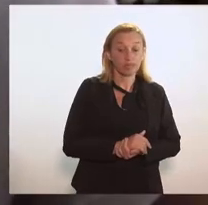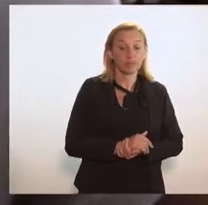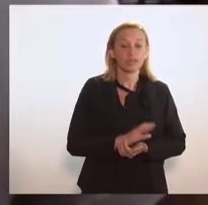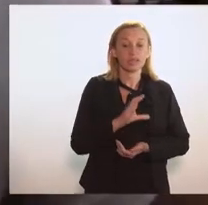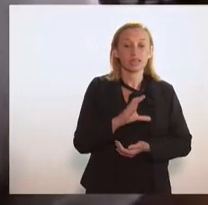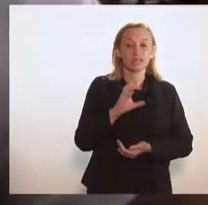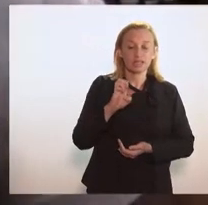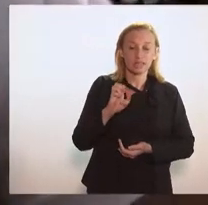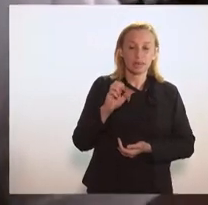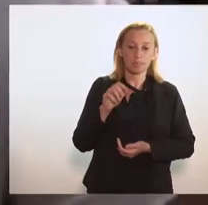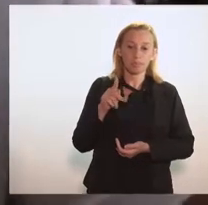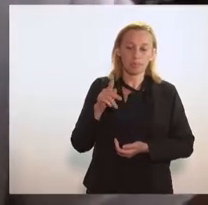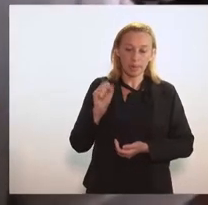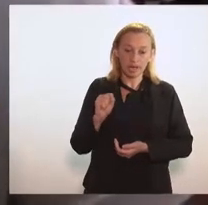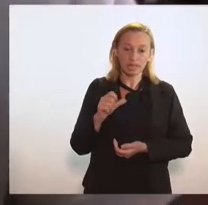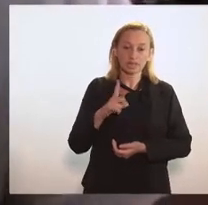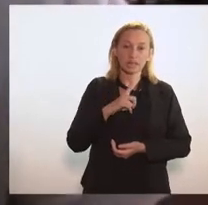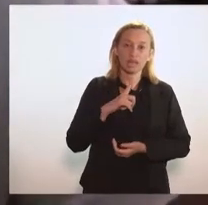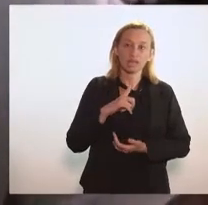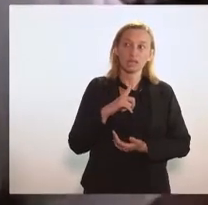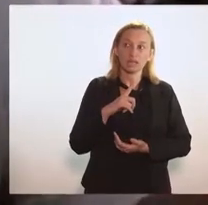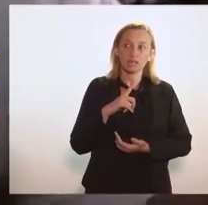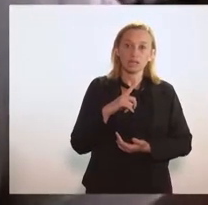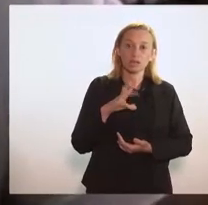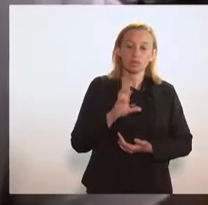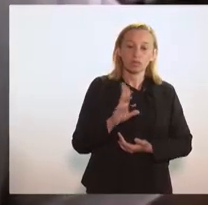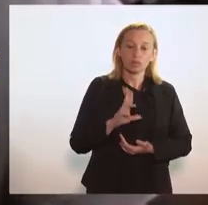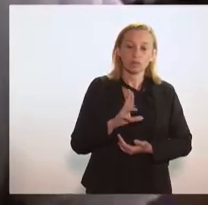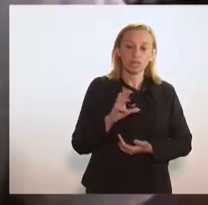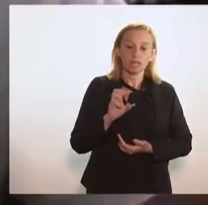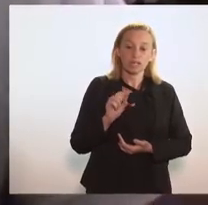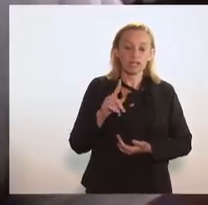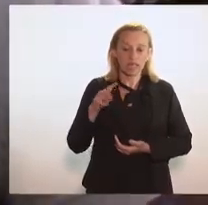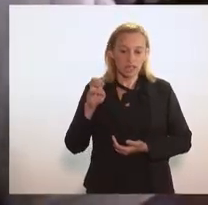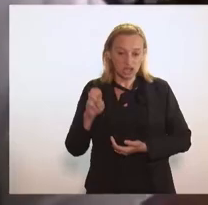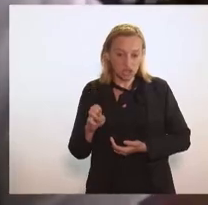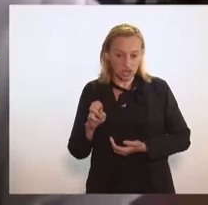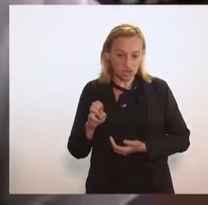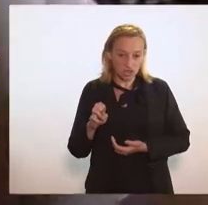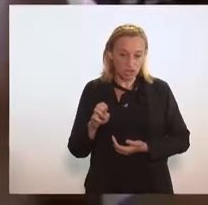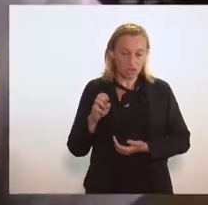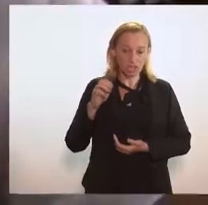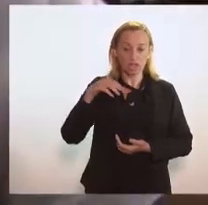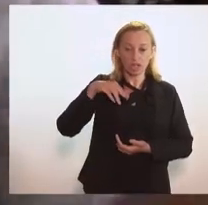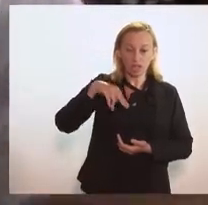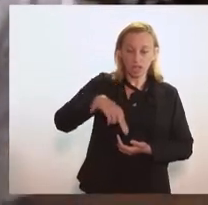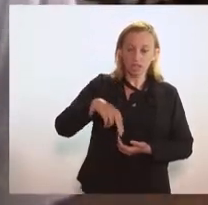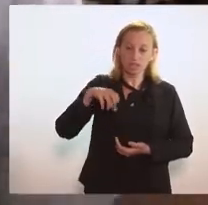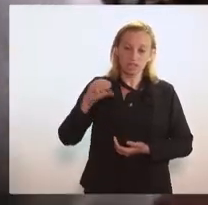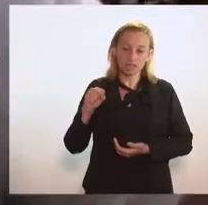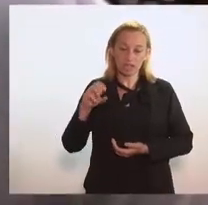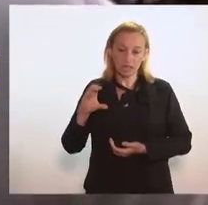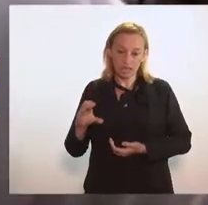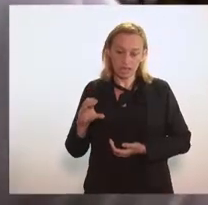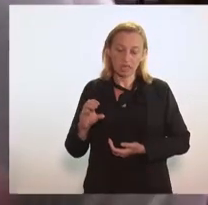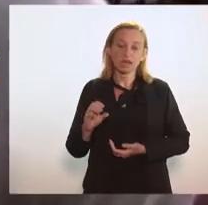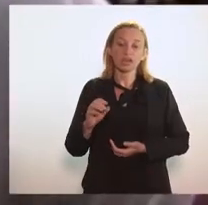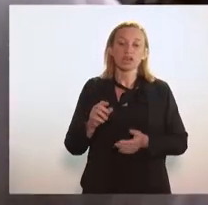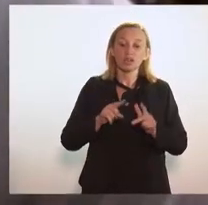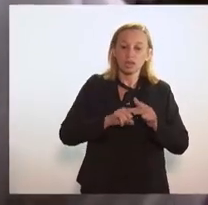a gente tem uma coisa chamada CEST e ncm que alguém que